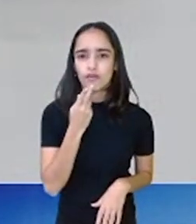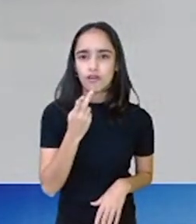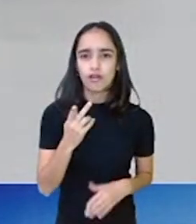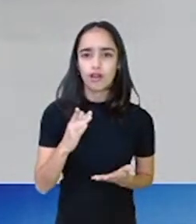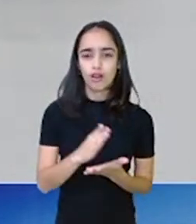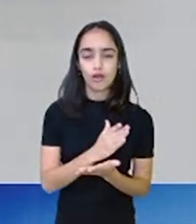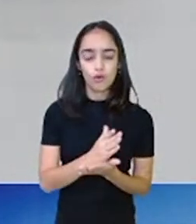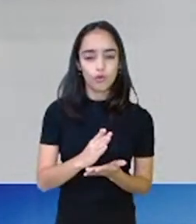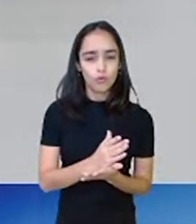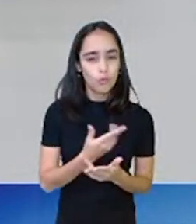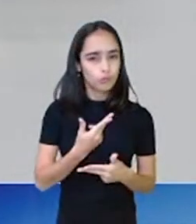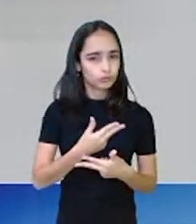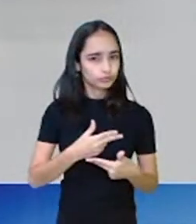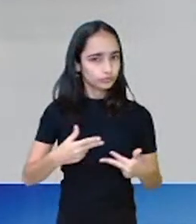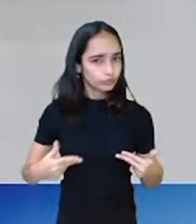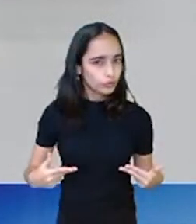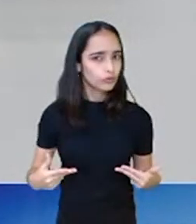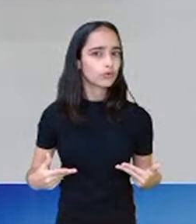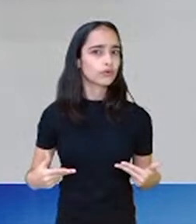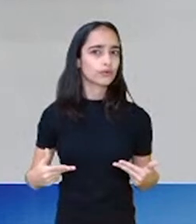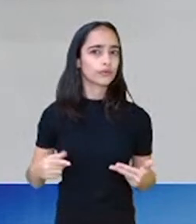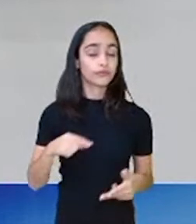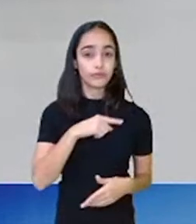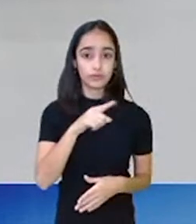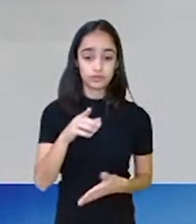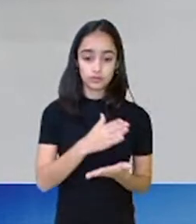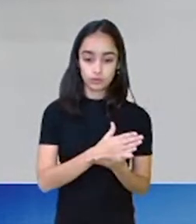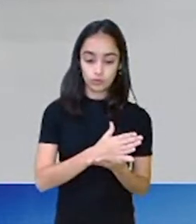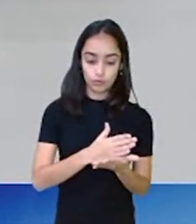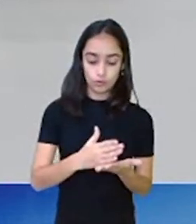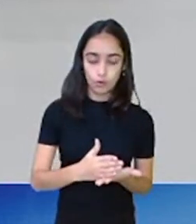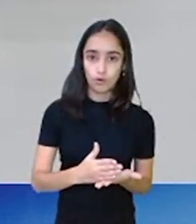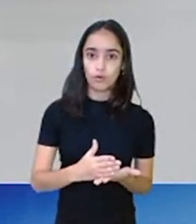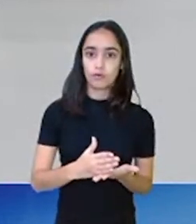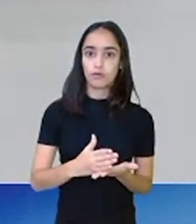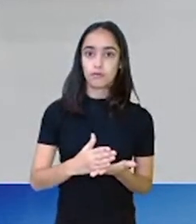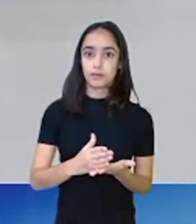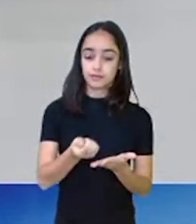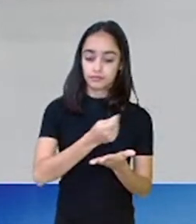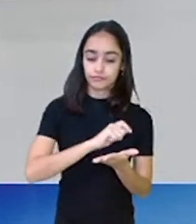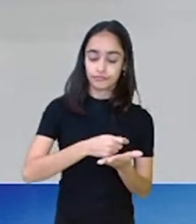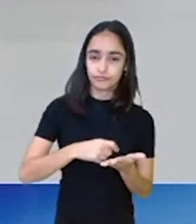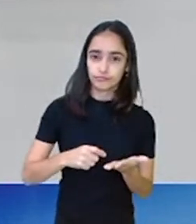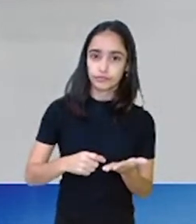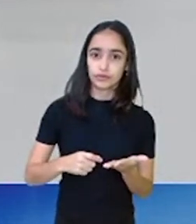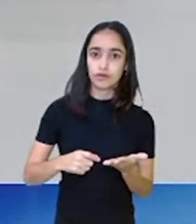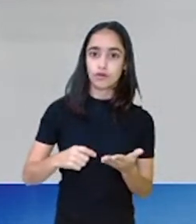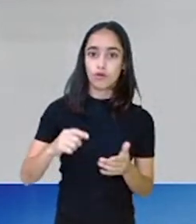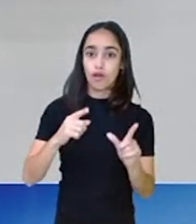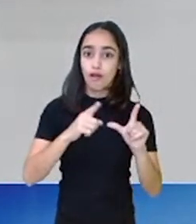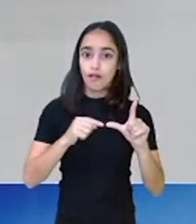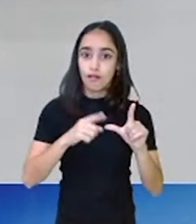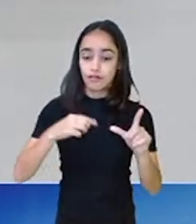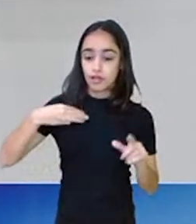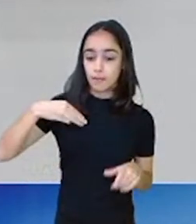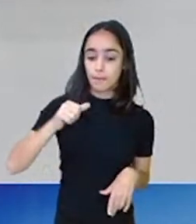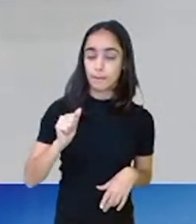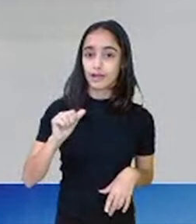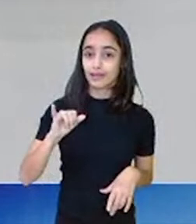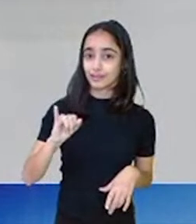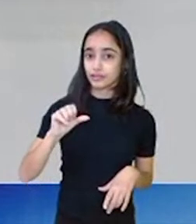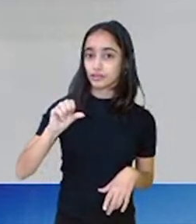com letra maiúscula, iniciar com letra maiúscula, nome de próprio, nome de cidades com letra maiúscula. Tudo isso